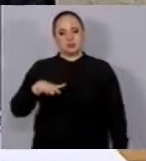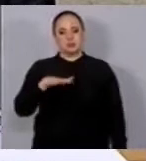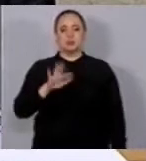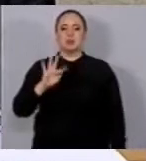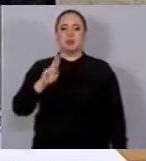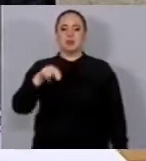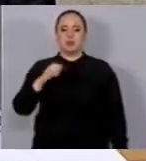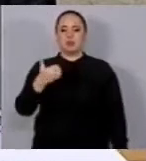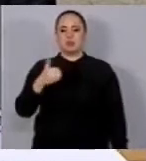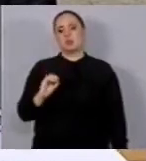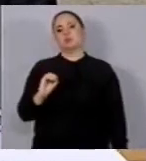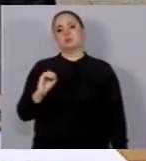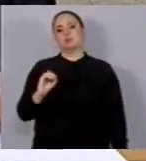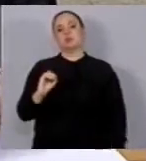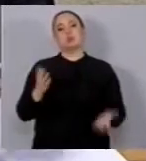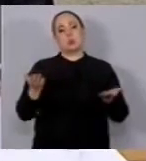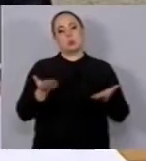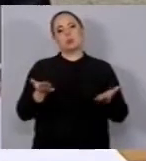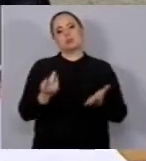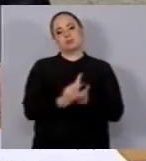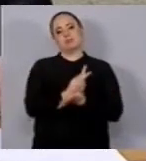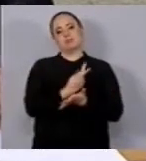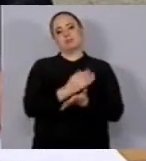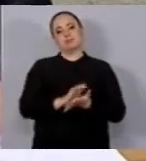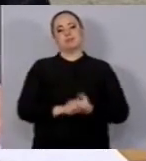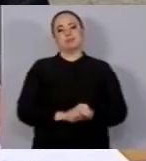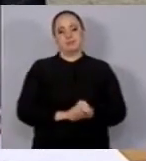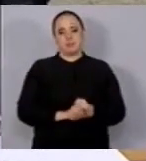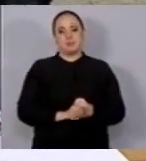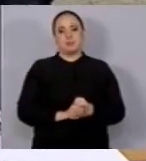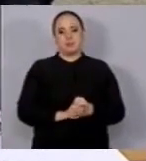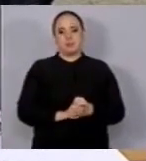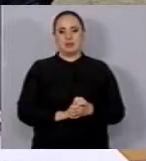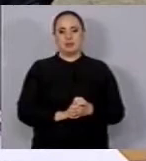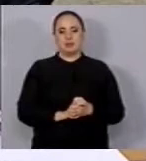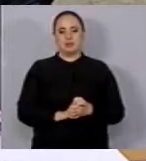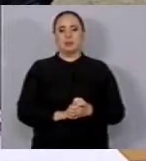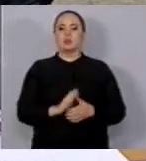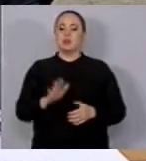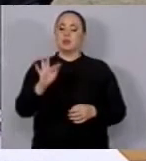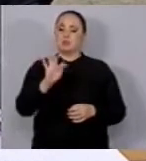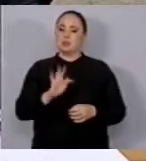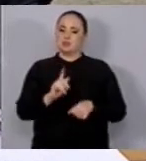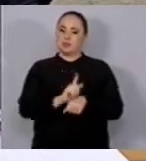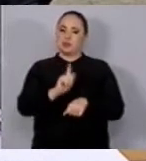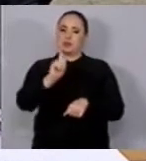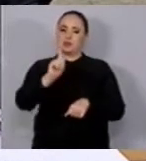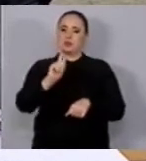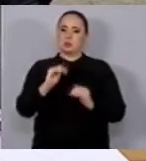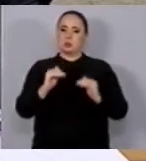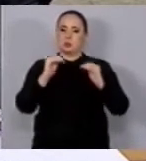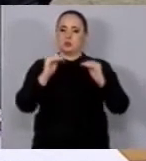alta função de que ora se investe. Pontificou no magistério superior, na